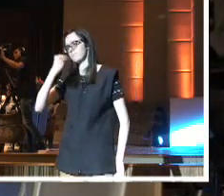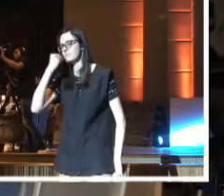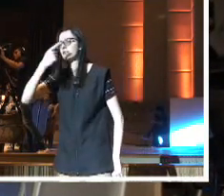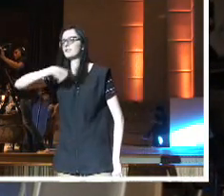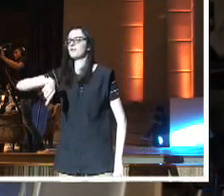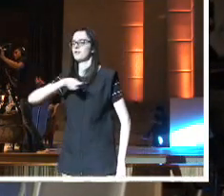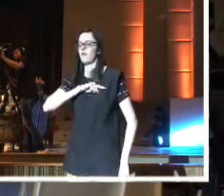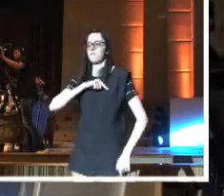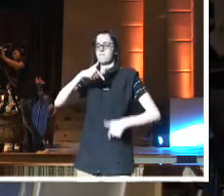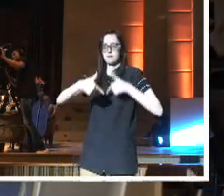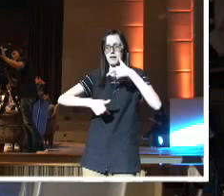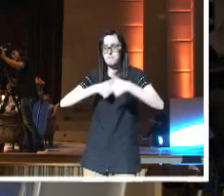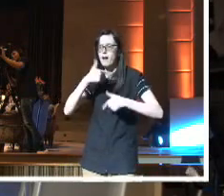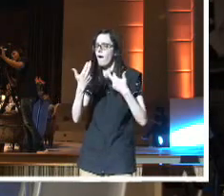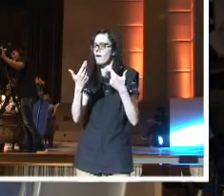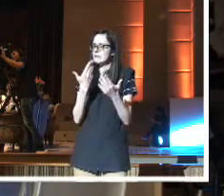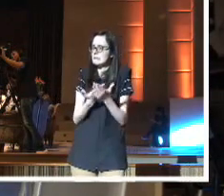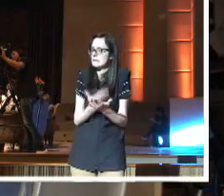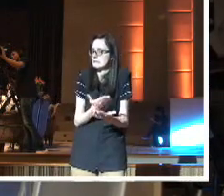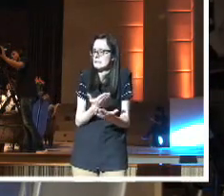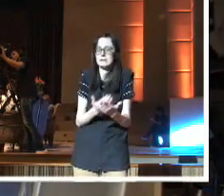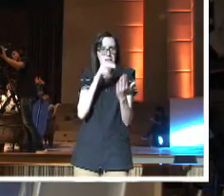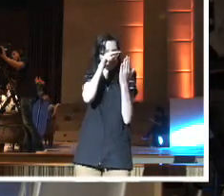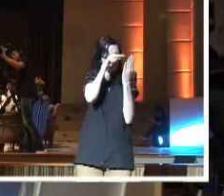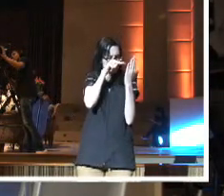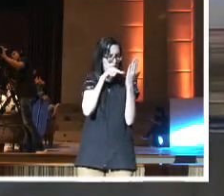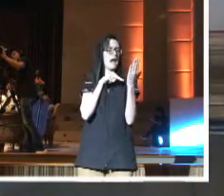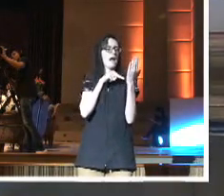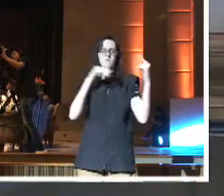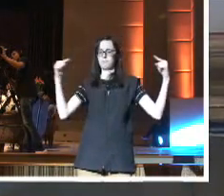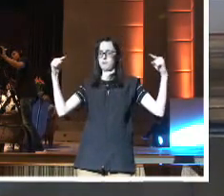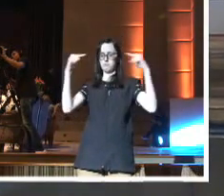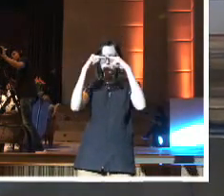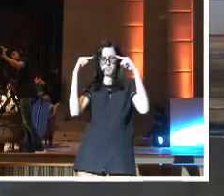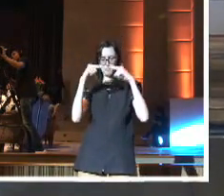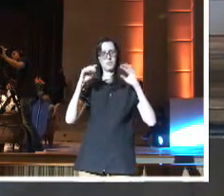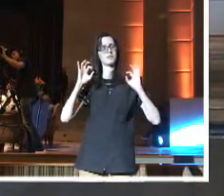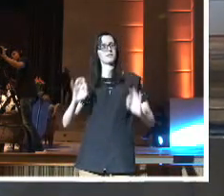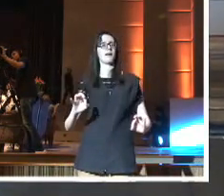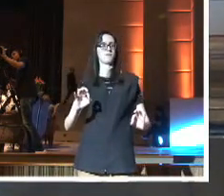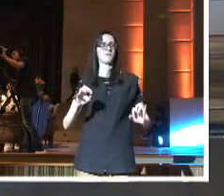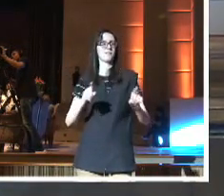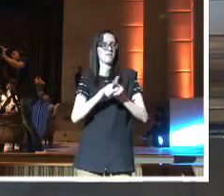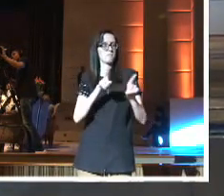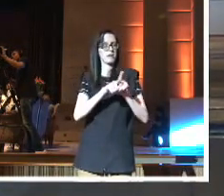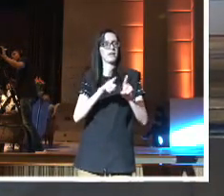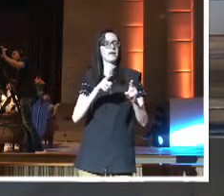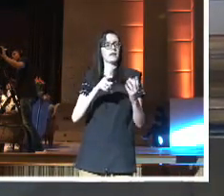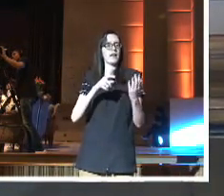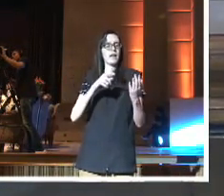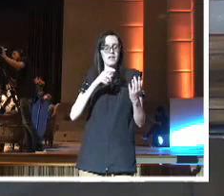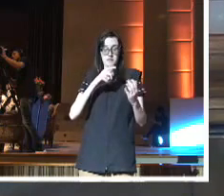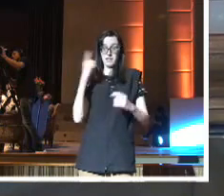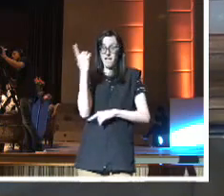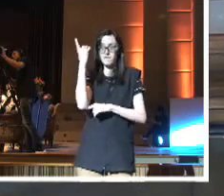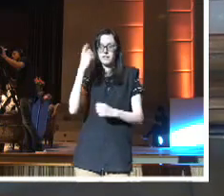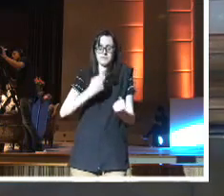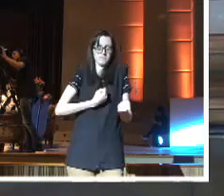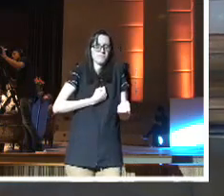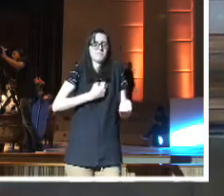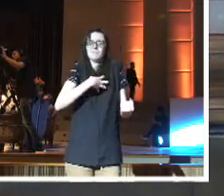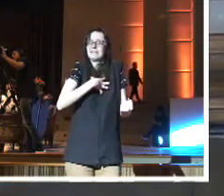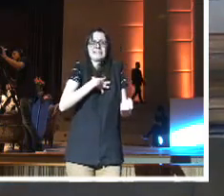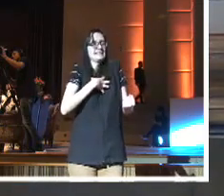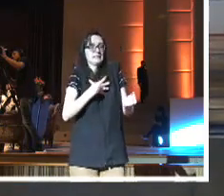esse trabalho assim, de olhar nessa perspectiva dos sentimentos que estão sendo colocados e o